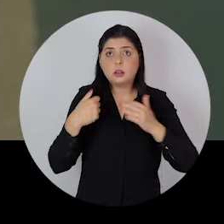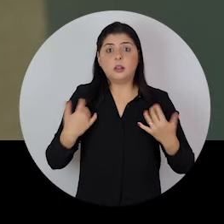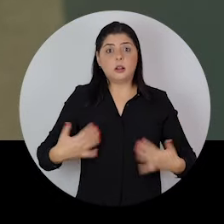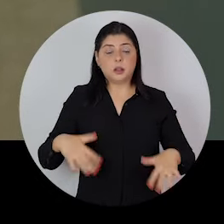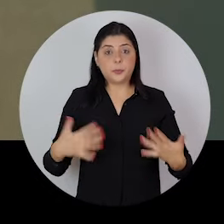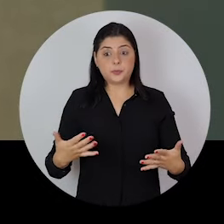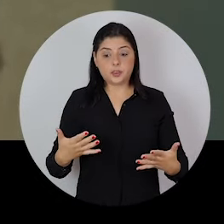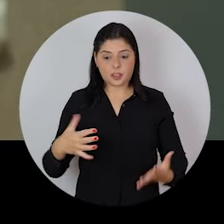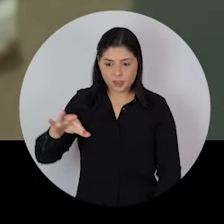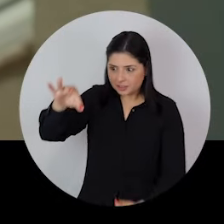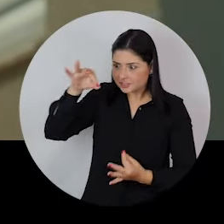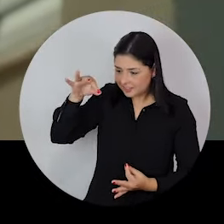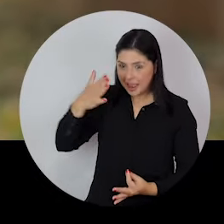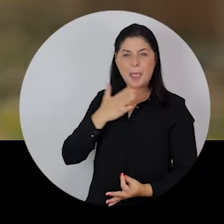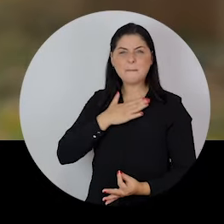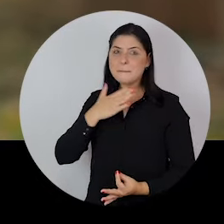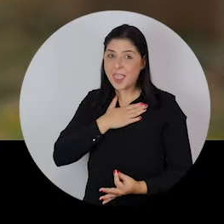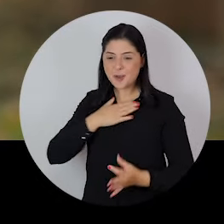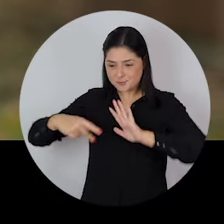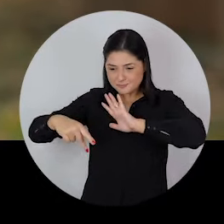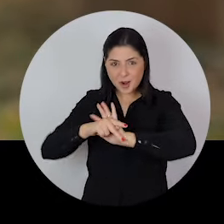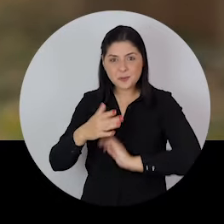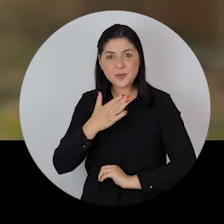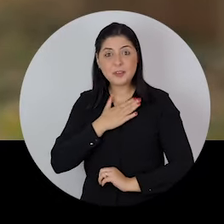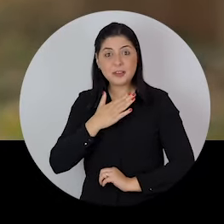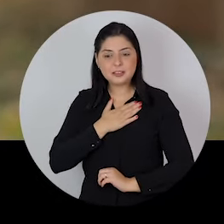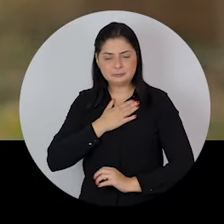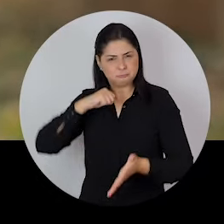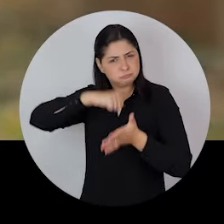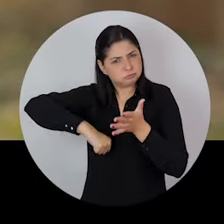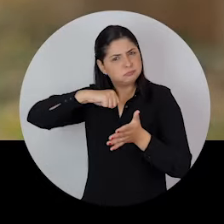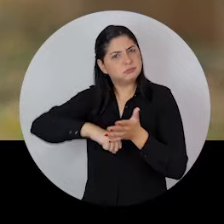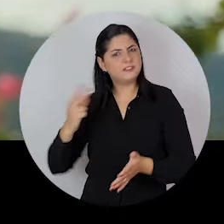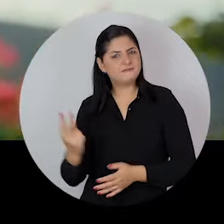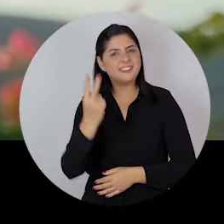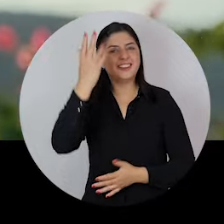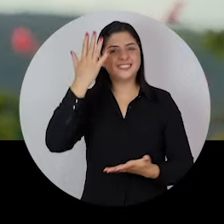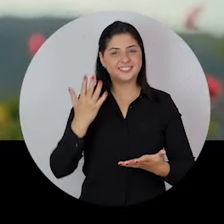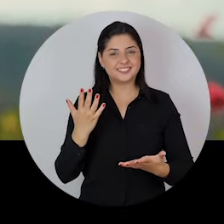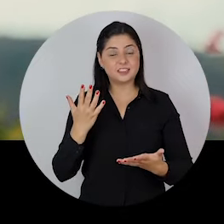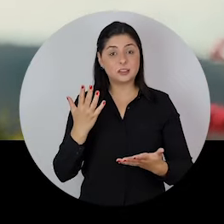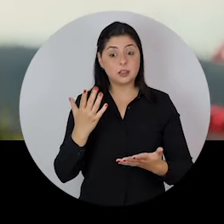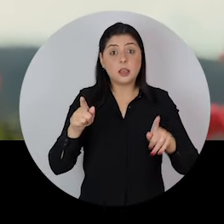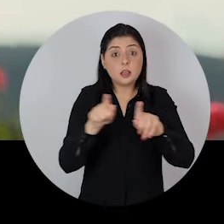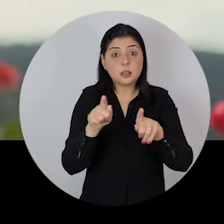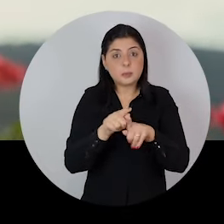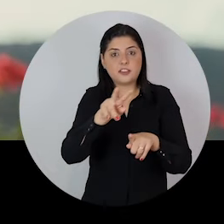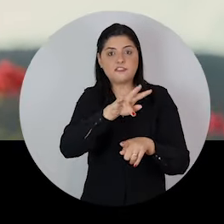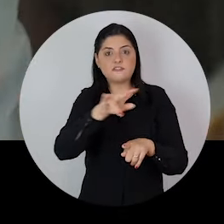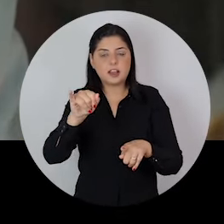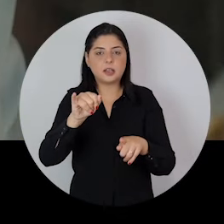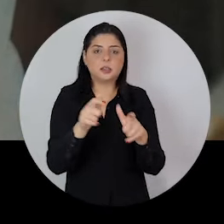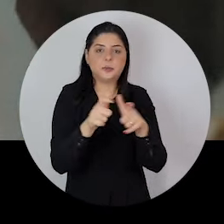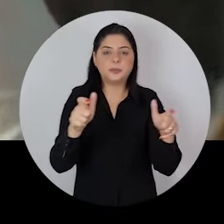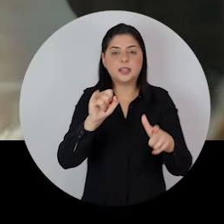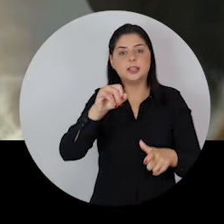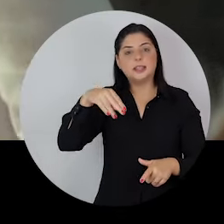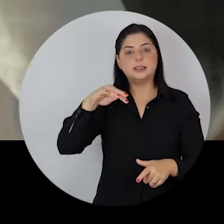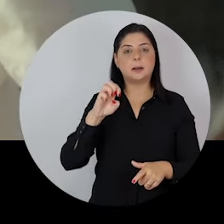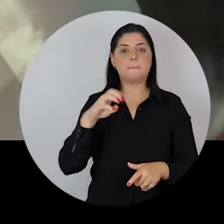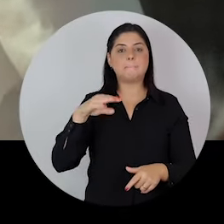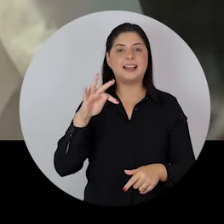hoje eu tenho o título é meu é meu Isso aqui é meu a minha luta valeu a pena nós vamos ampliar através